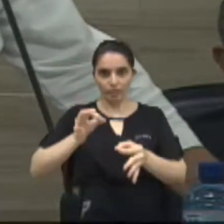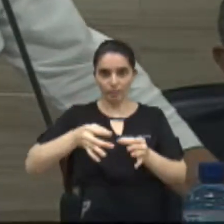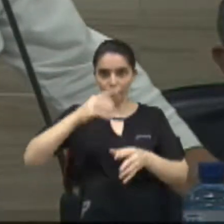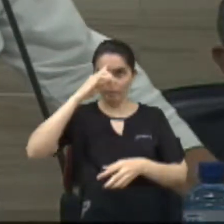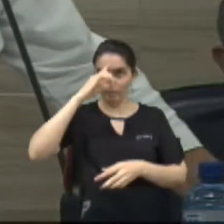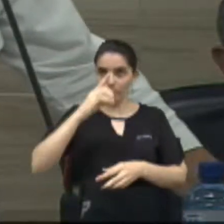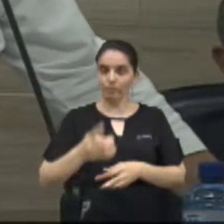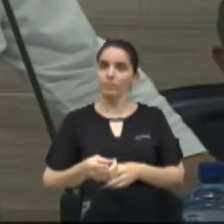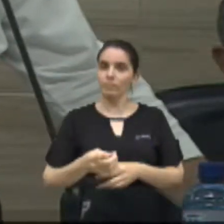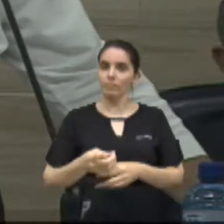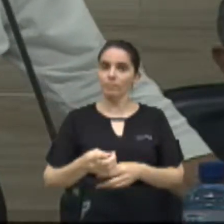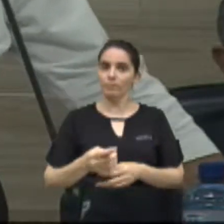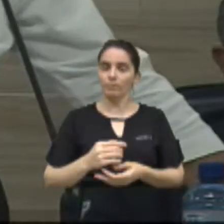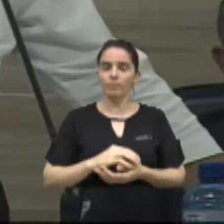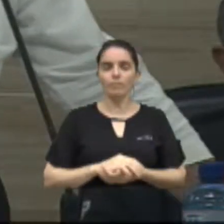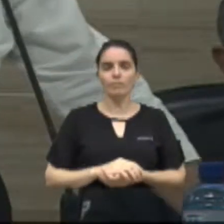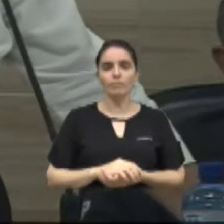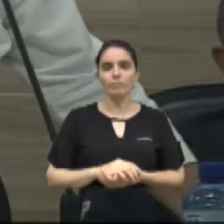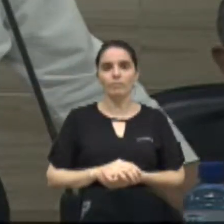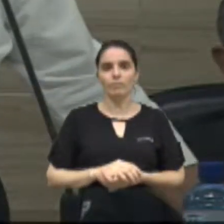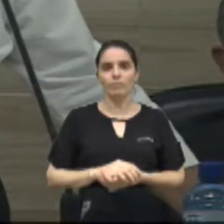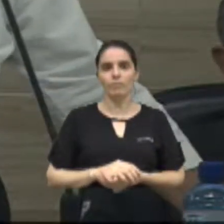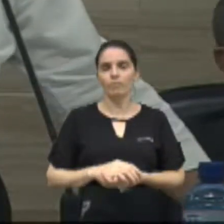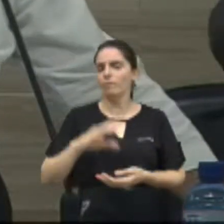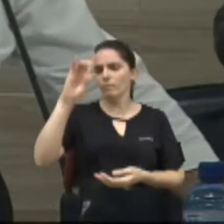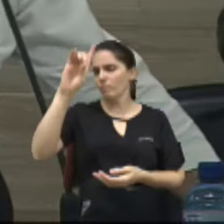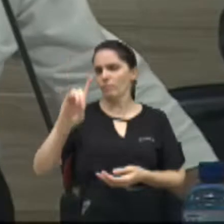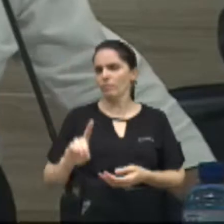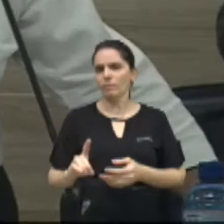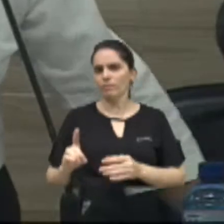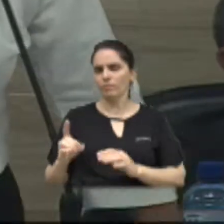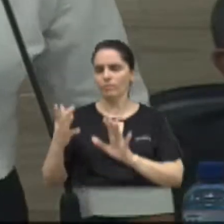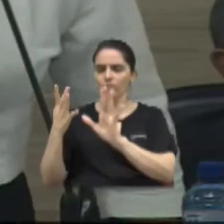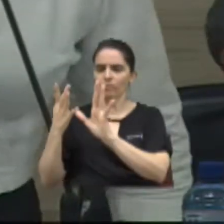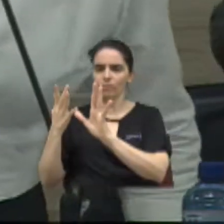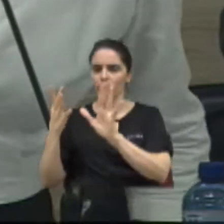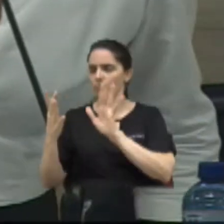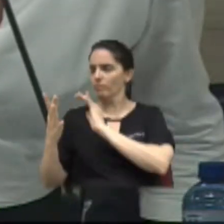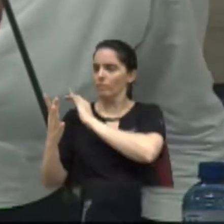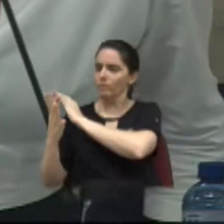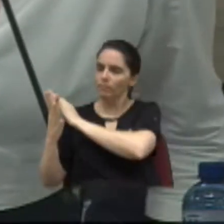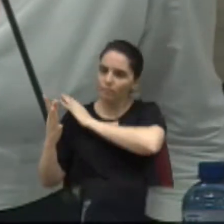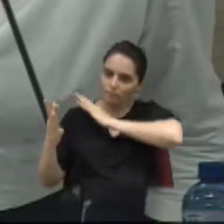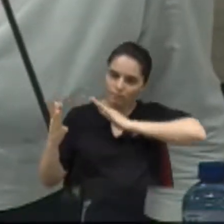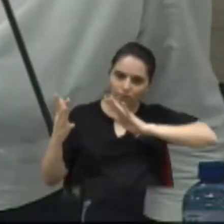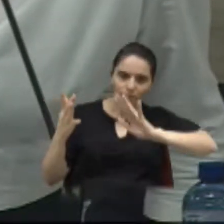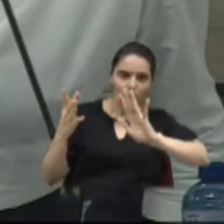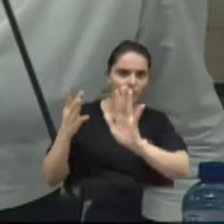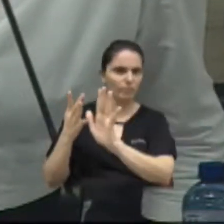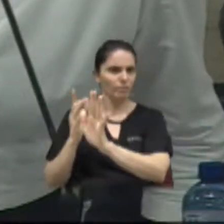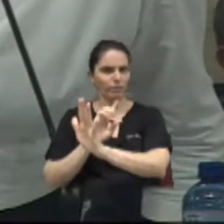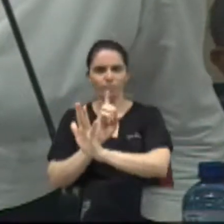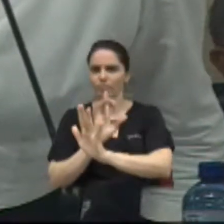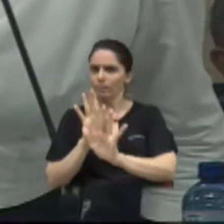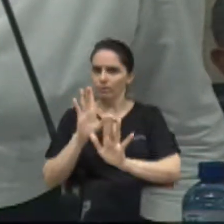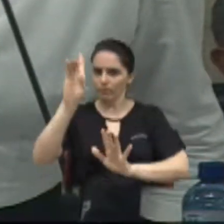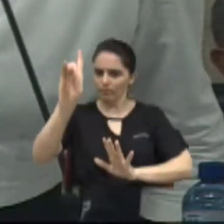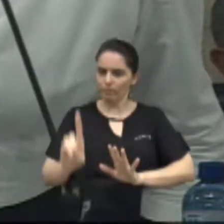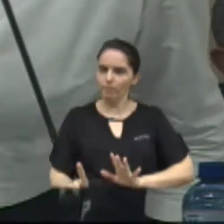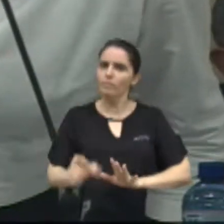coloca outras crianças na frente daquelas que já estão. Sei da seriedade da